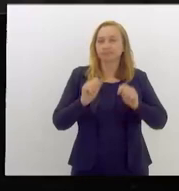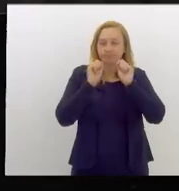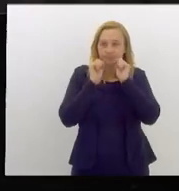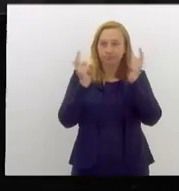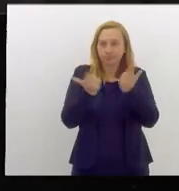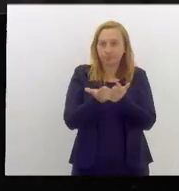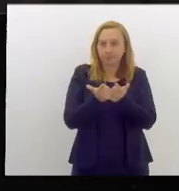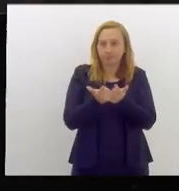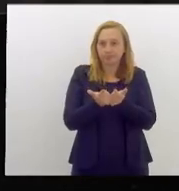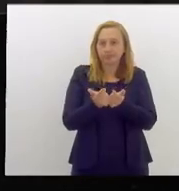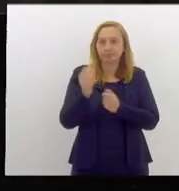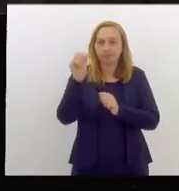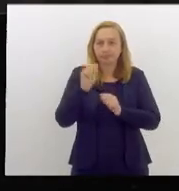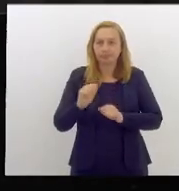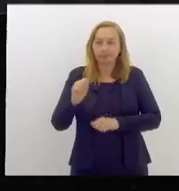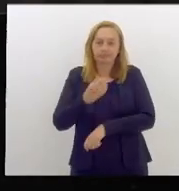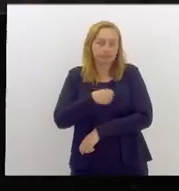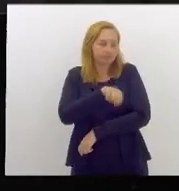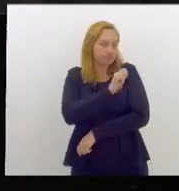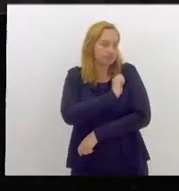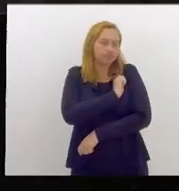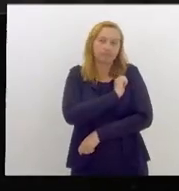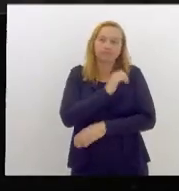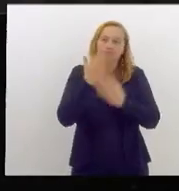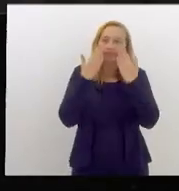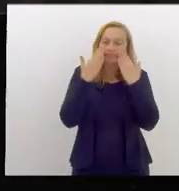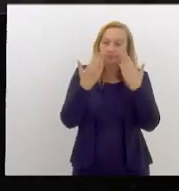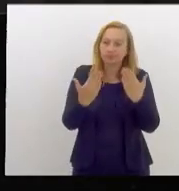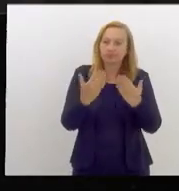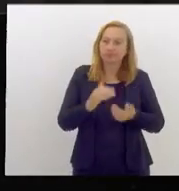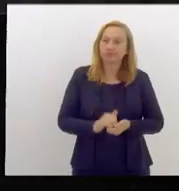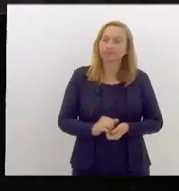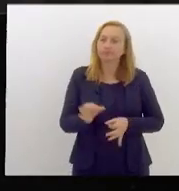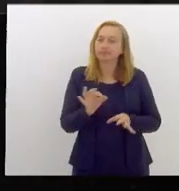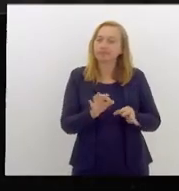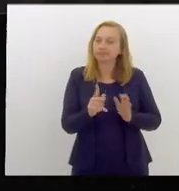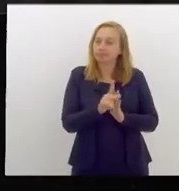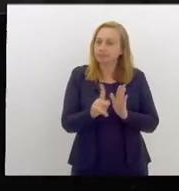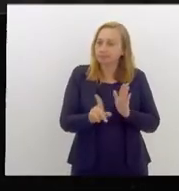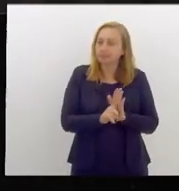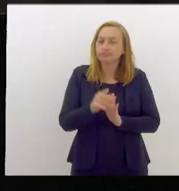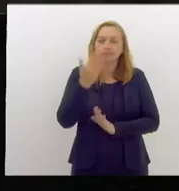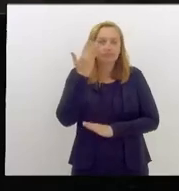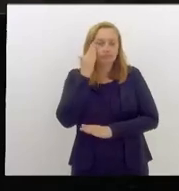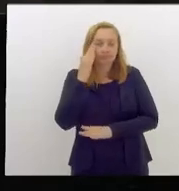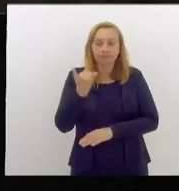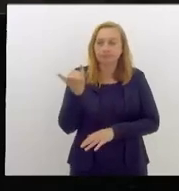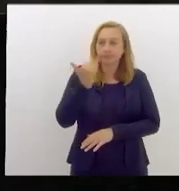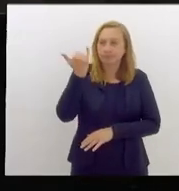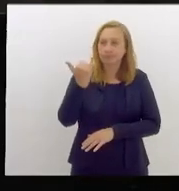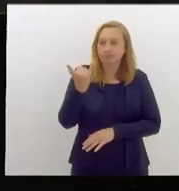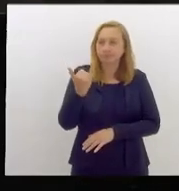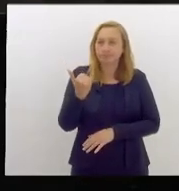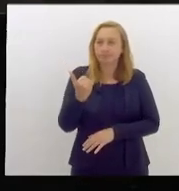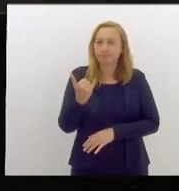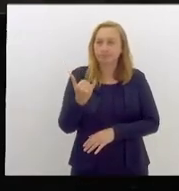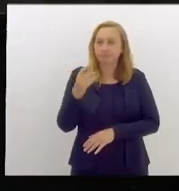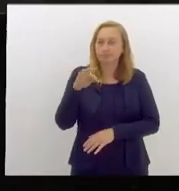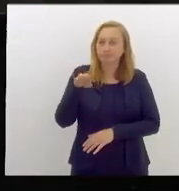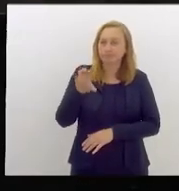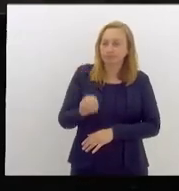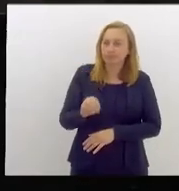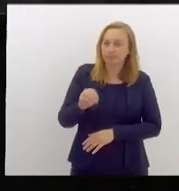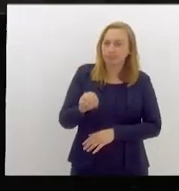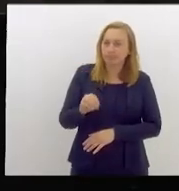através da assessoria fiscal é Apresentou um projeto entendendo a importância do complexo industrial